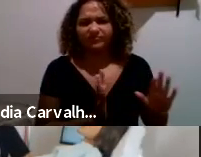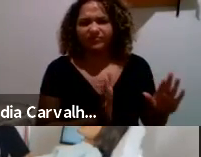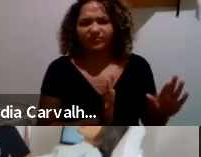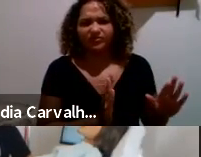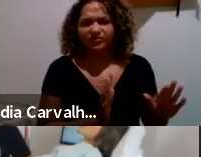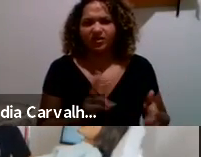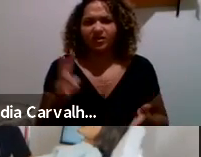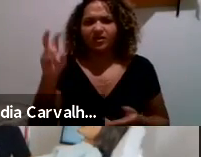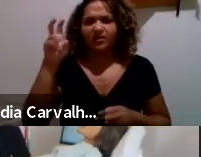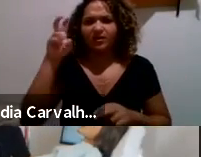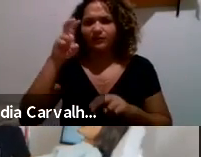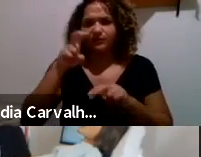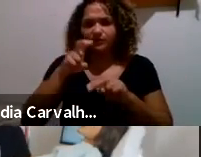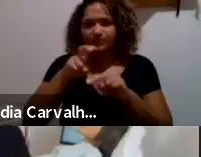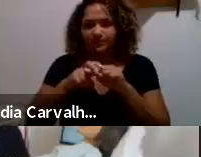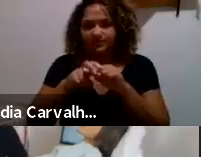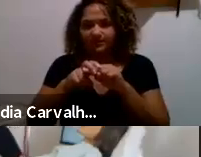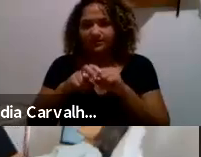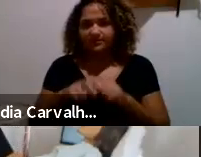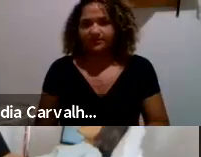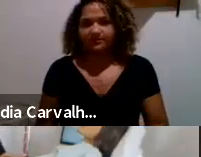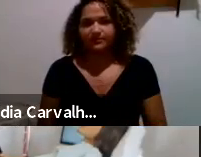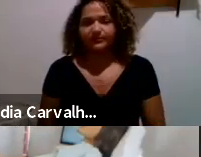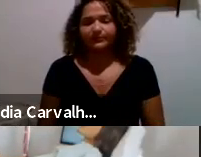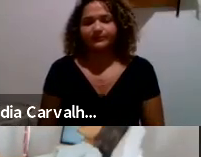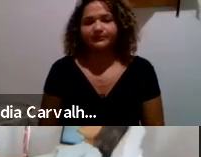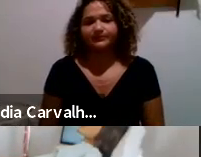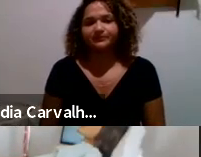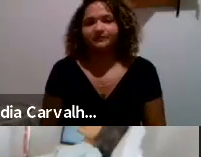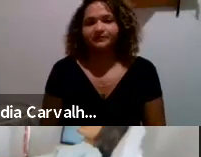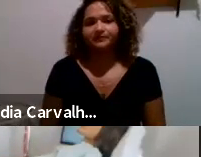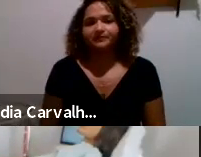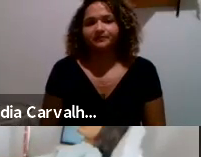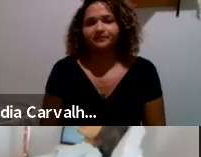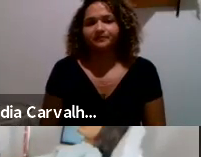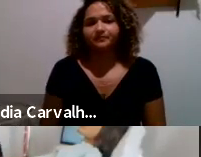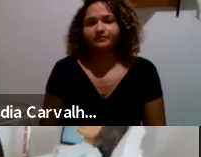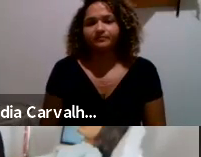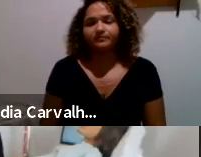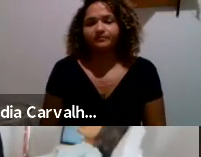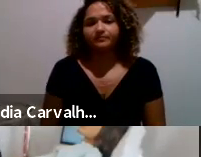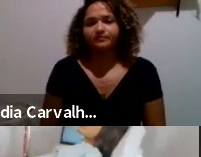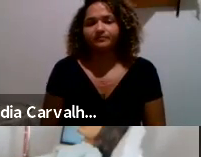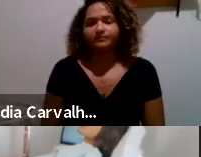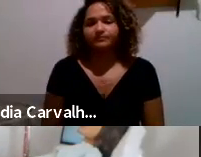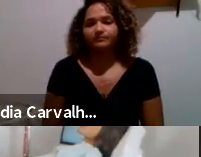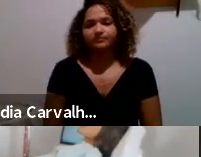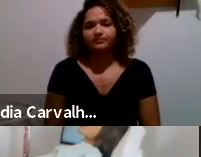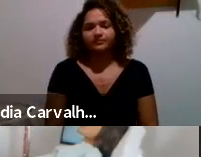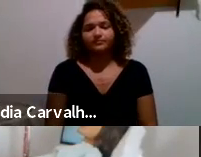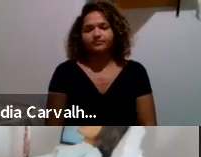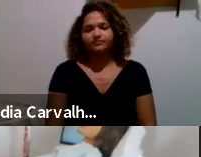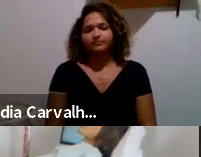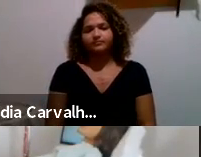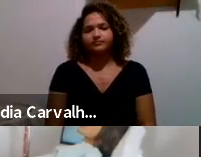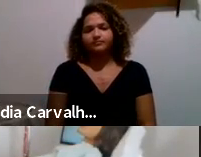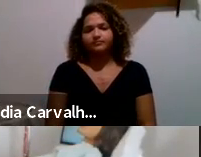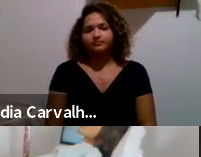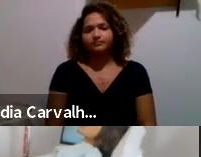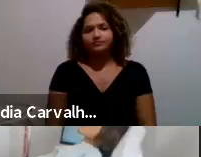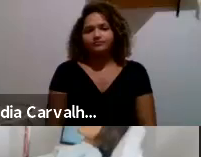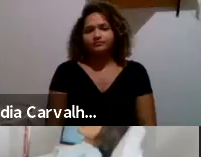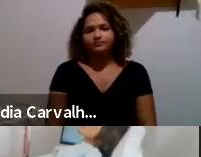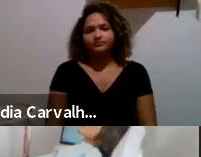bom? Então, nós vamos fazer o seguinte, a gente vai abrir aqui a grade da maca e a gente vai te ajudar